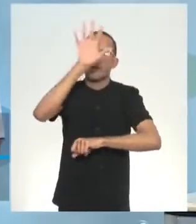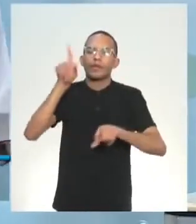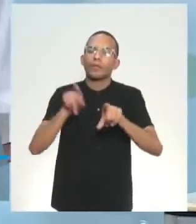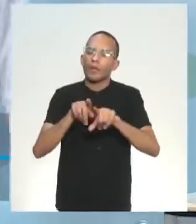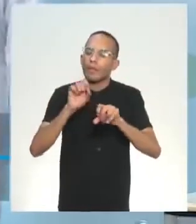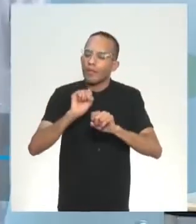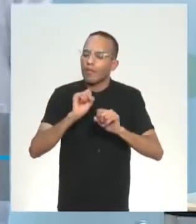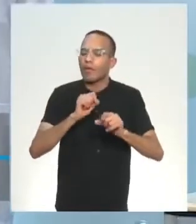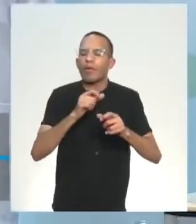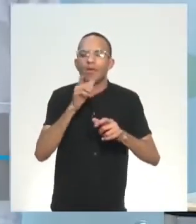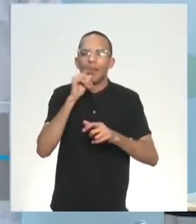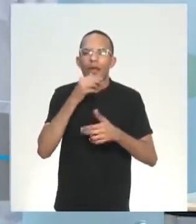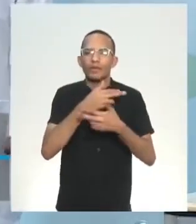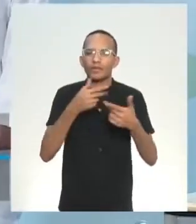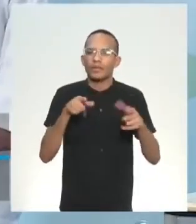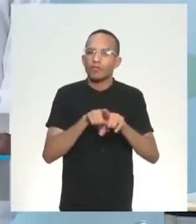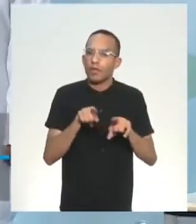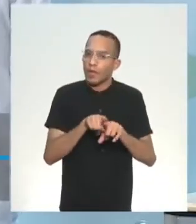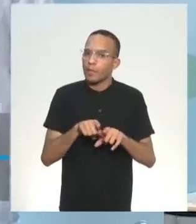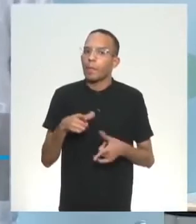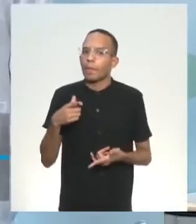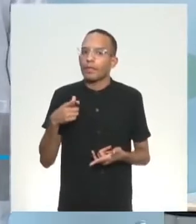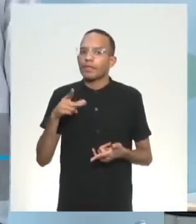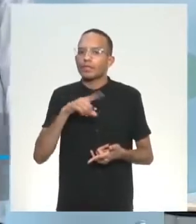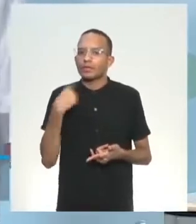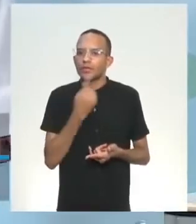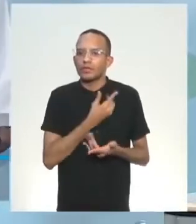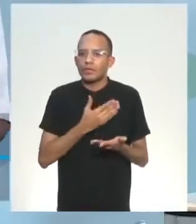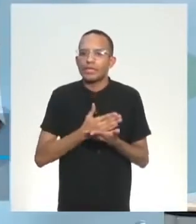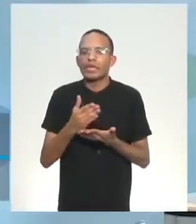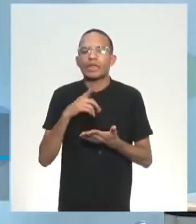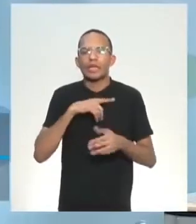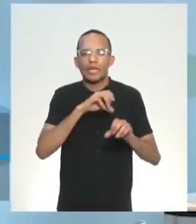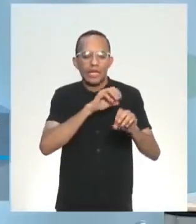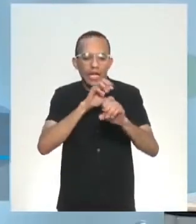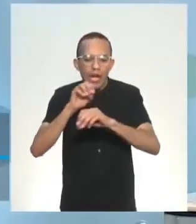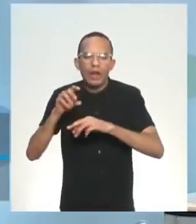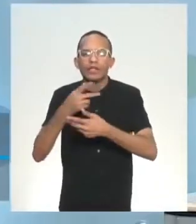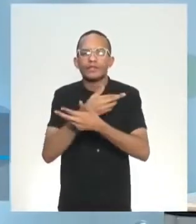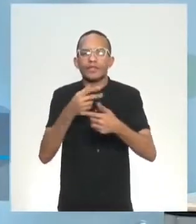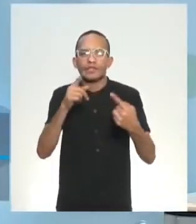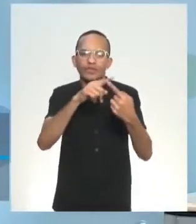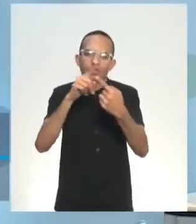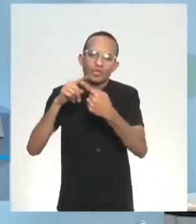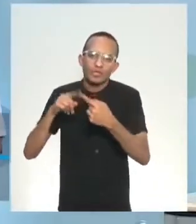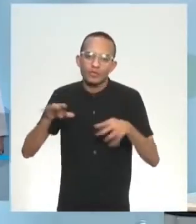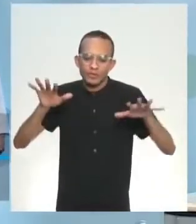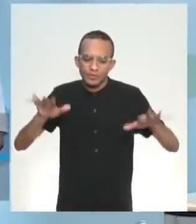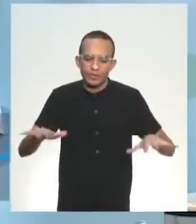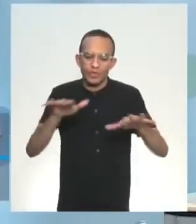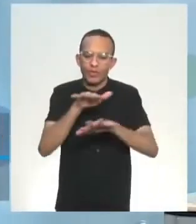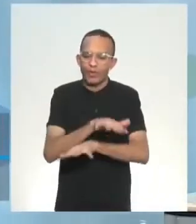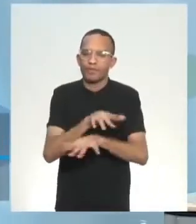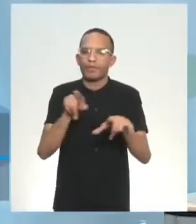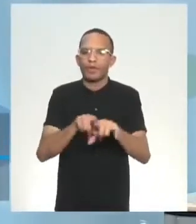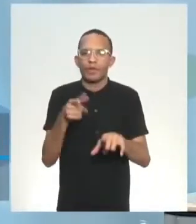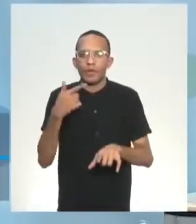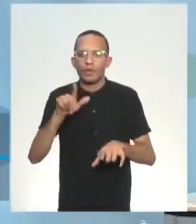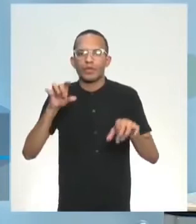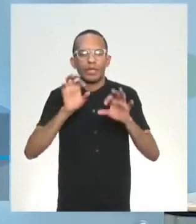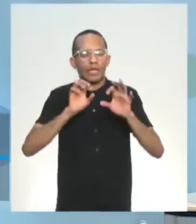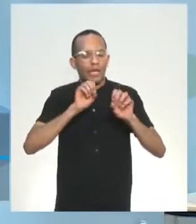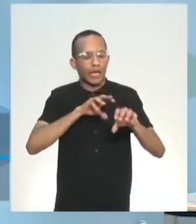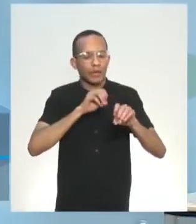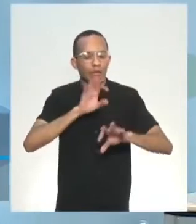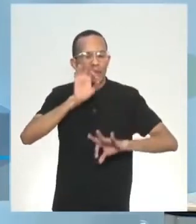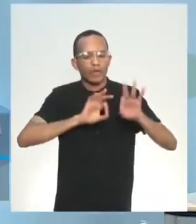Já o bioma, e aí ó, a gente tem, para começar então, a gente vai ter uma aula para cada bioma desse. Tá? Se eu não estou enganado, a próxima aula que eu montei,